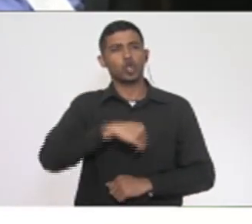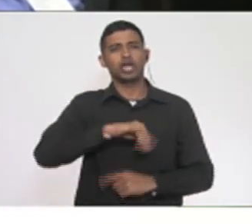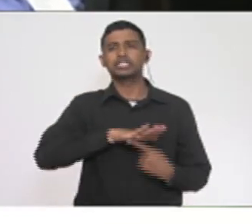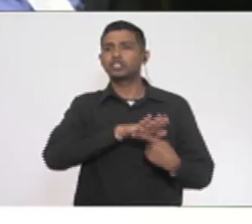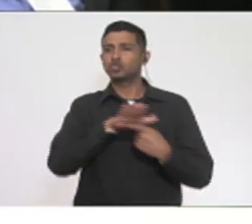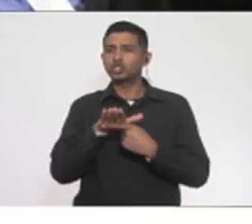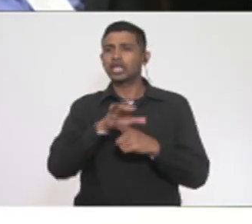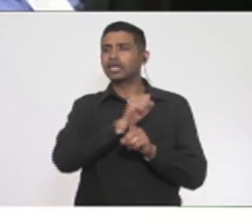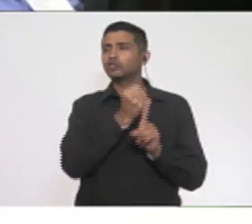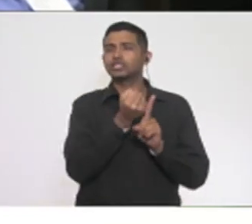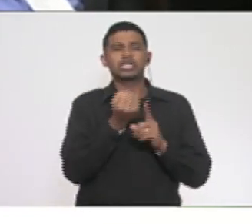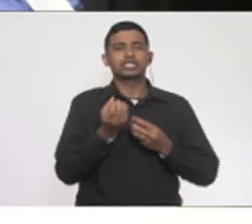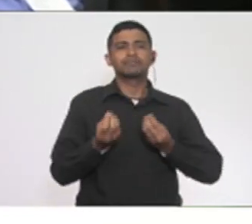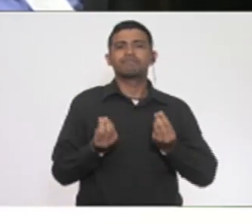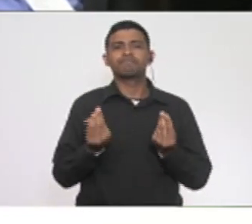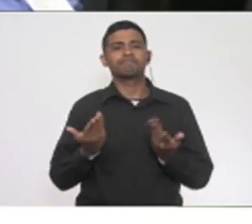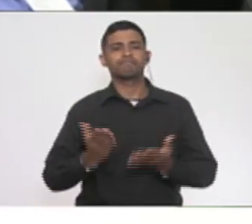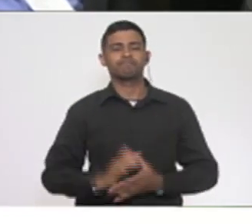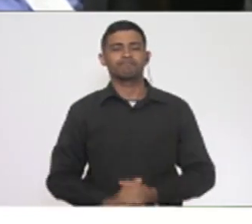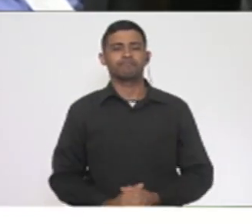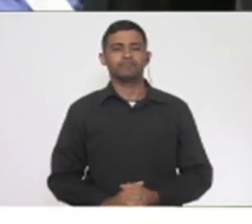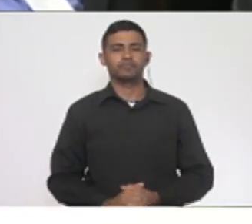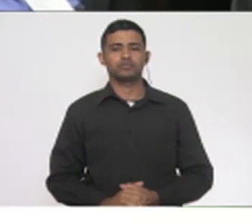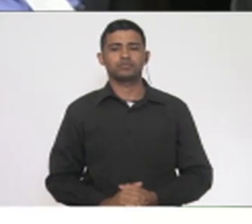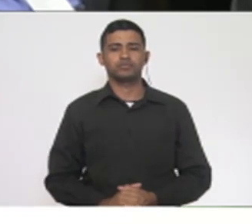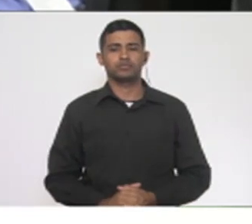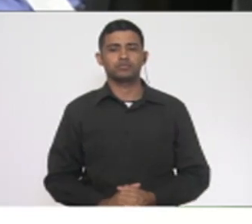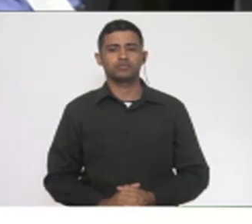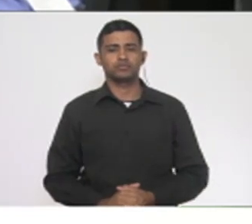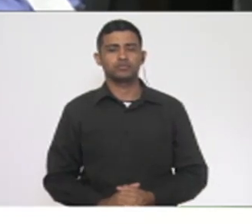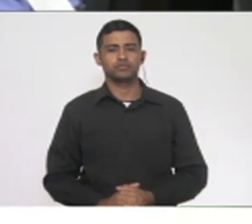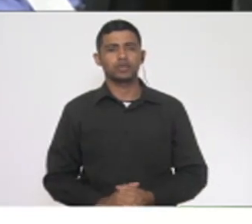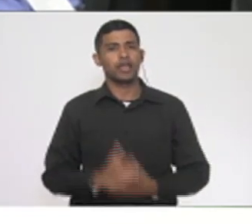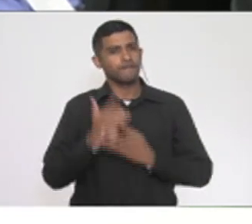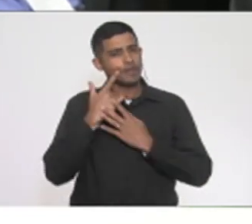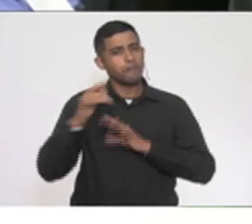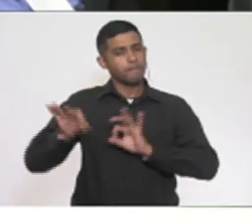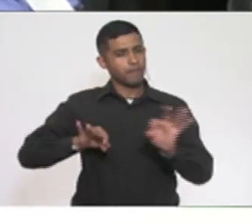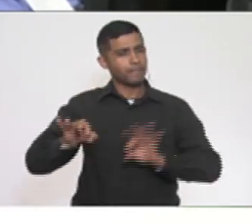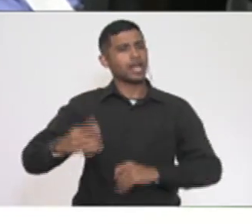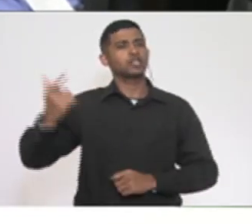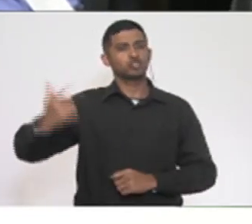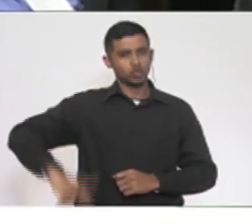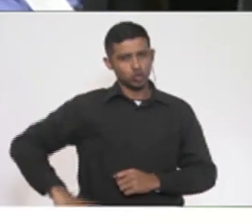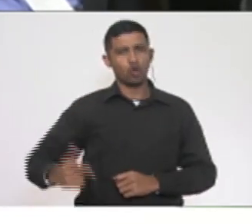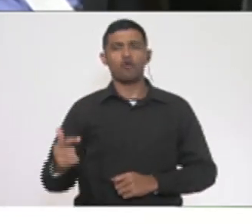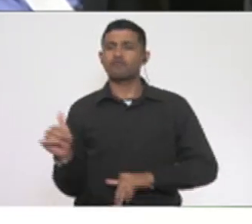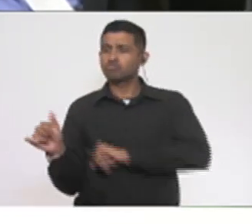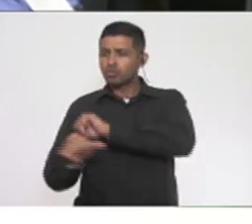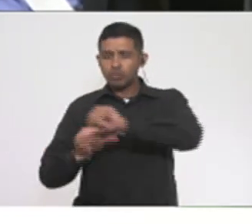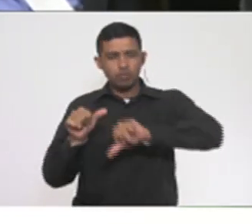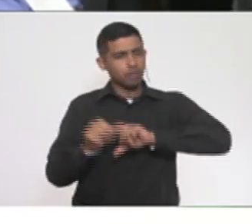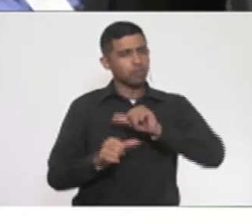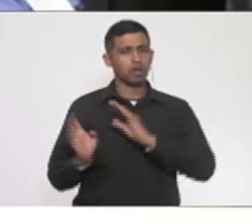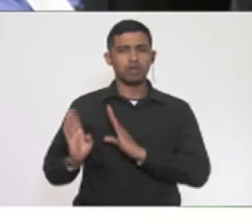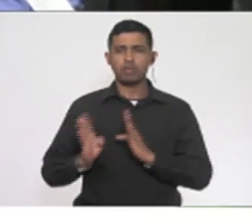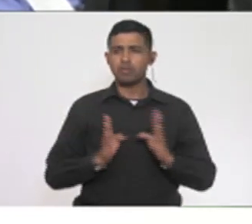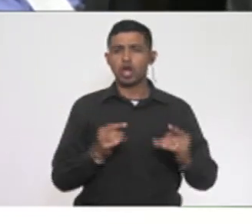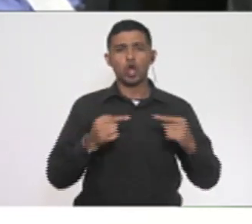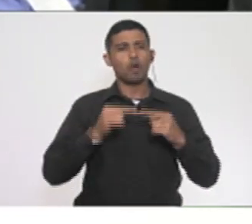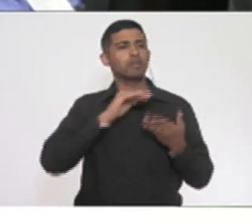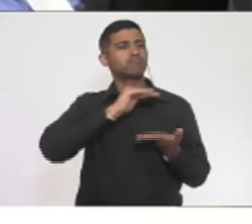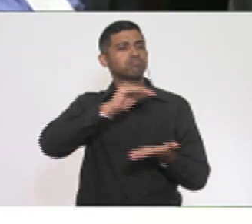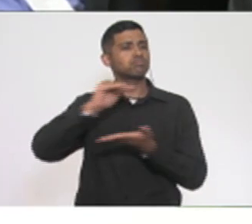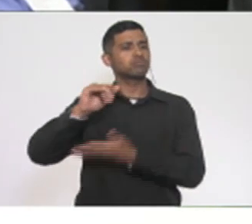sociedade é exatamente a reorganização, o reordenamento na distribuição de